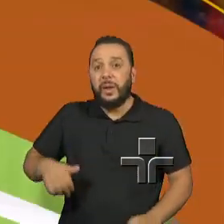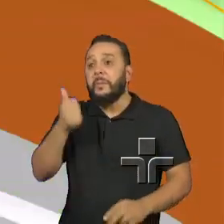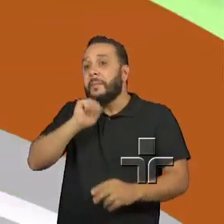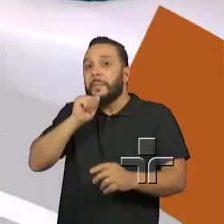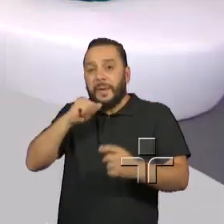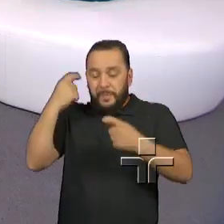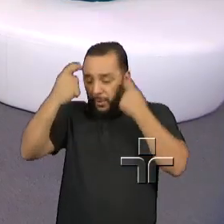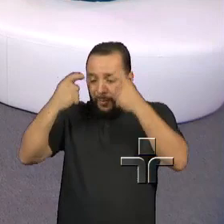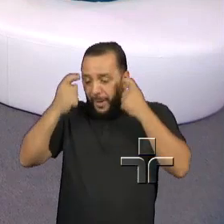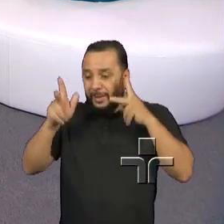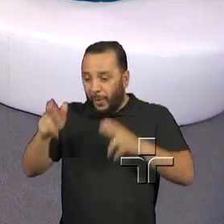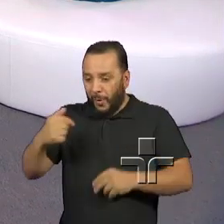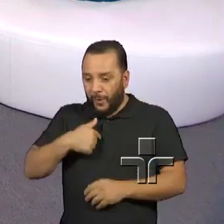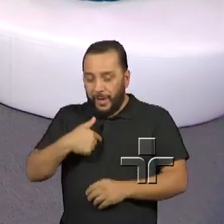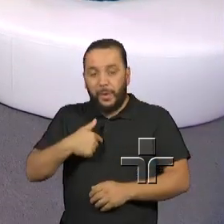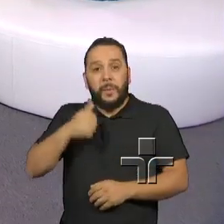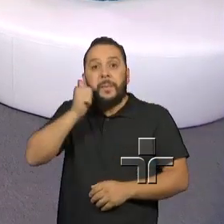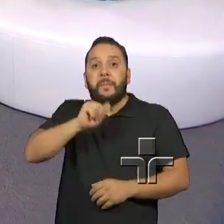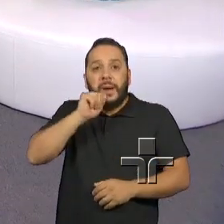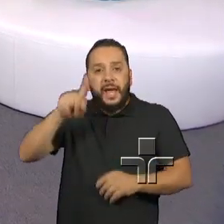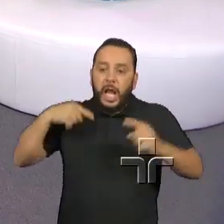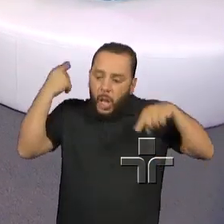vacina.